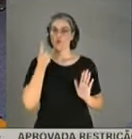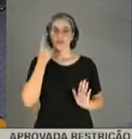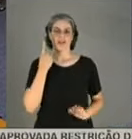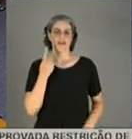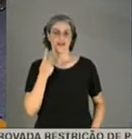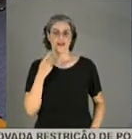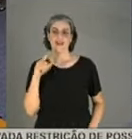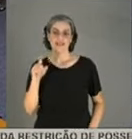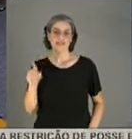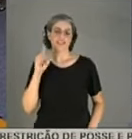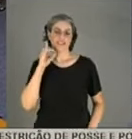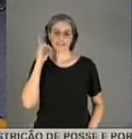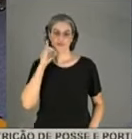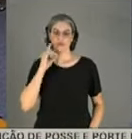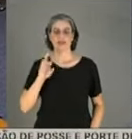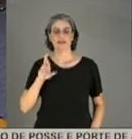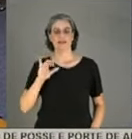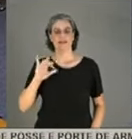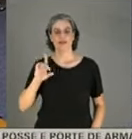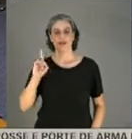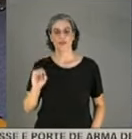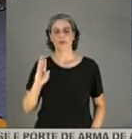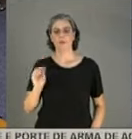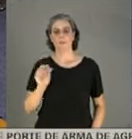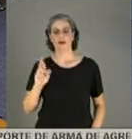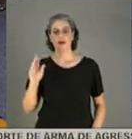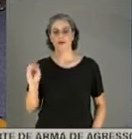deputado, deste deputado, do deputado Ricardo Barros,